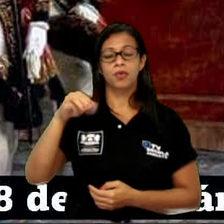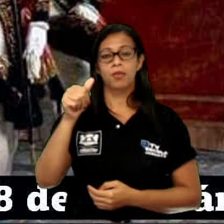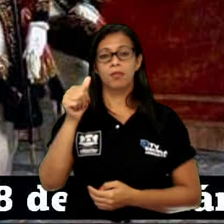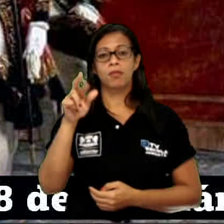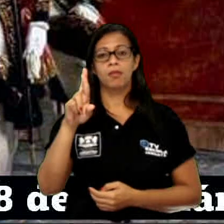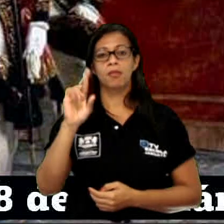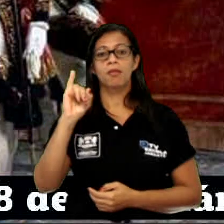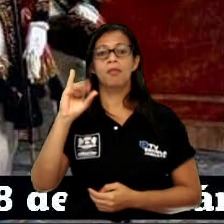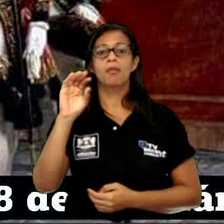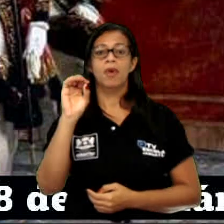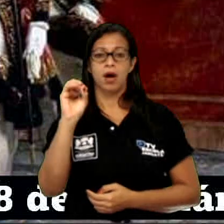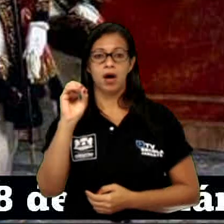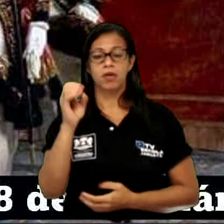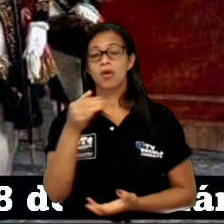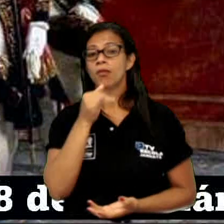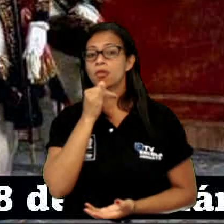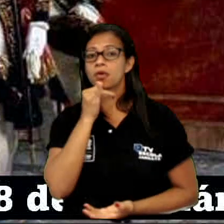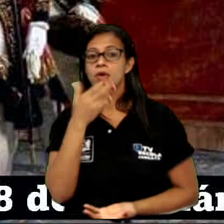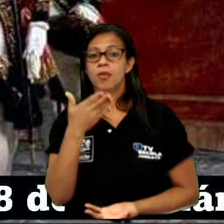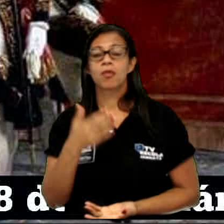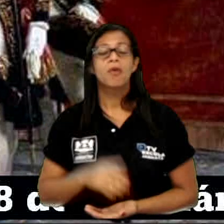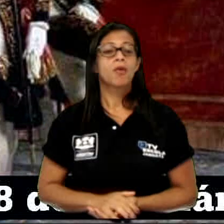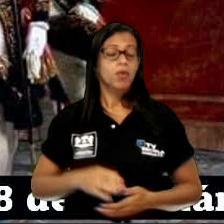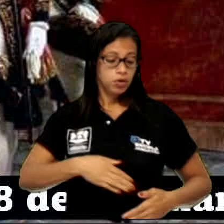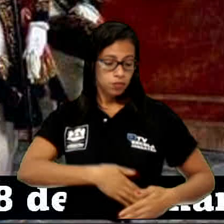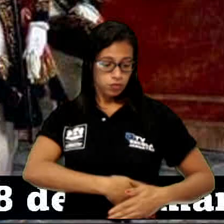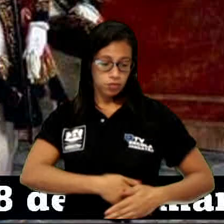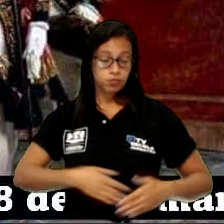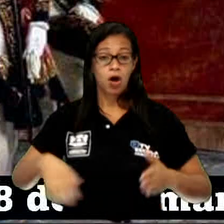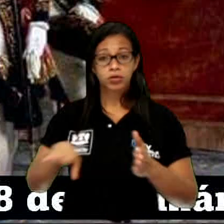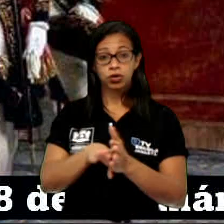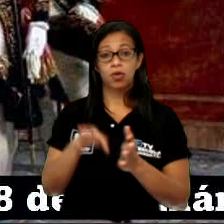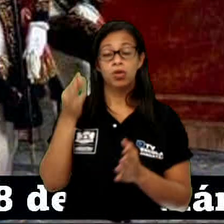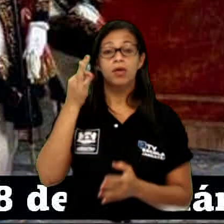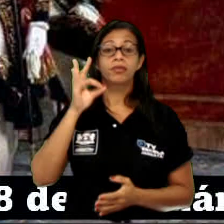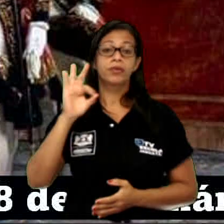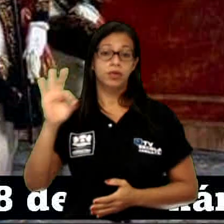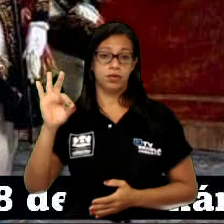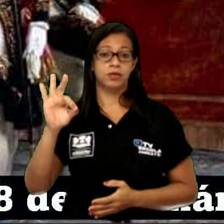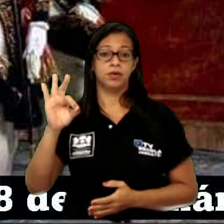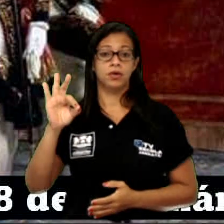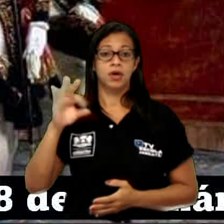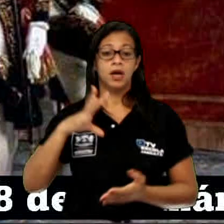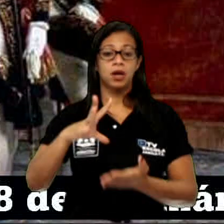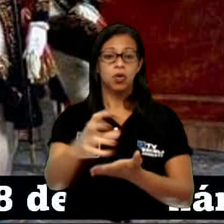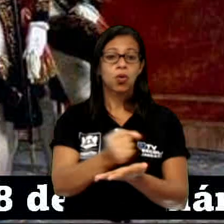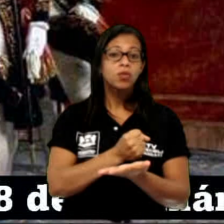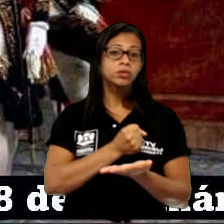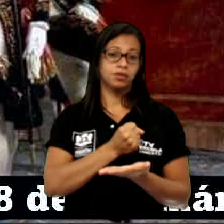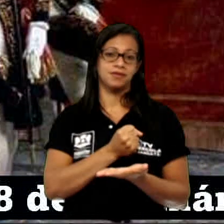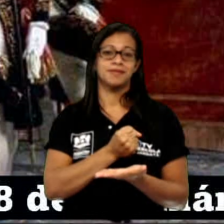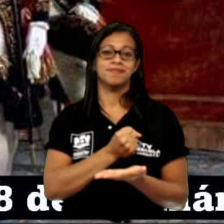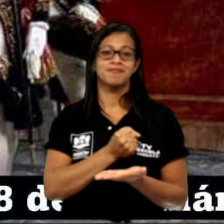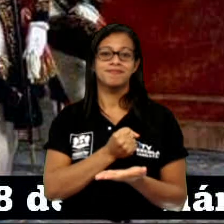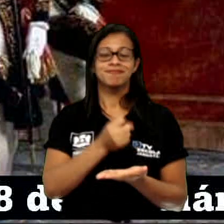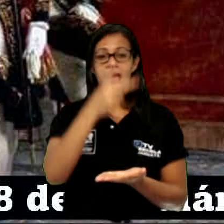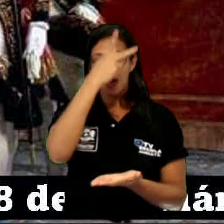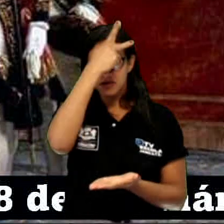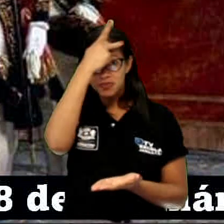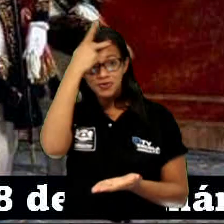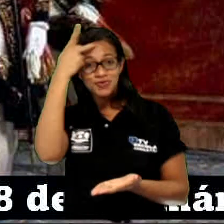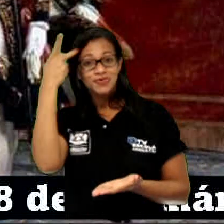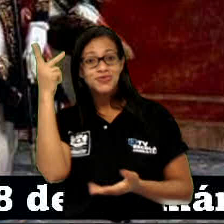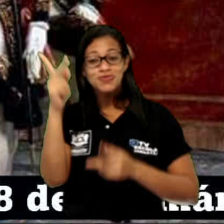Napoleão chega na França, né, então com suas ideias, ele conquista logo as pessoas. Ele conquista o